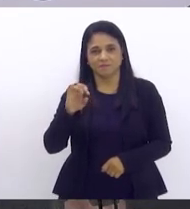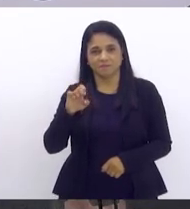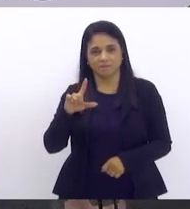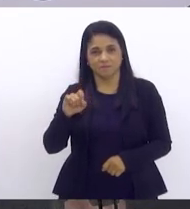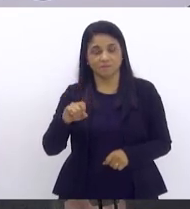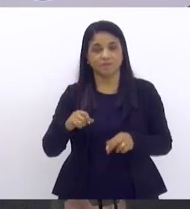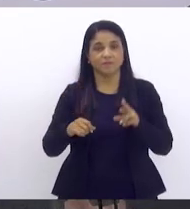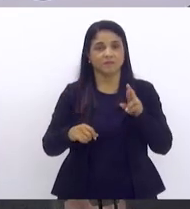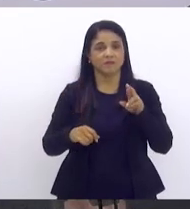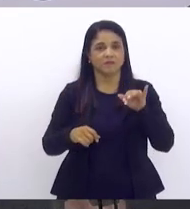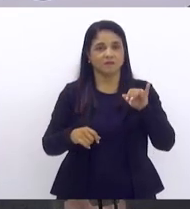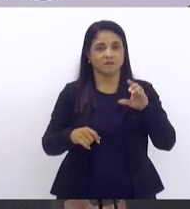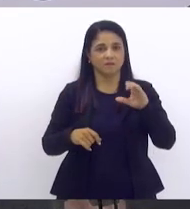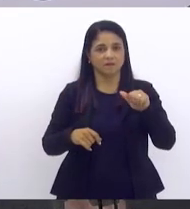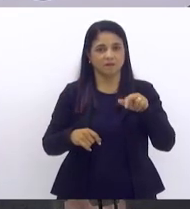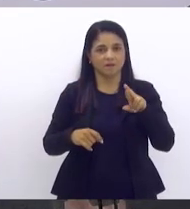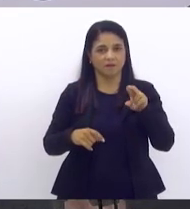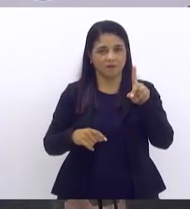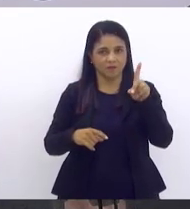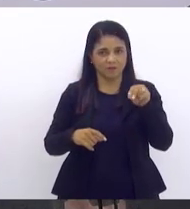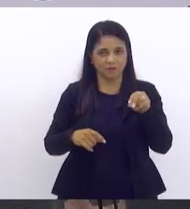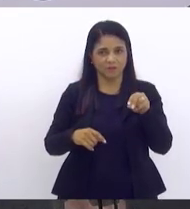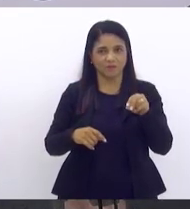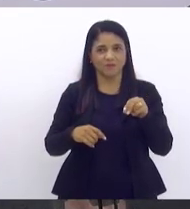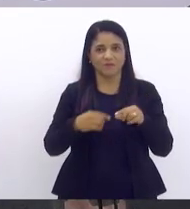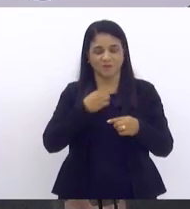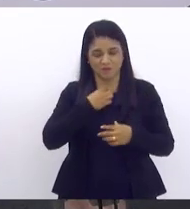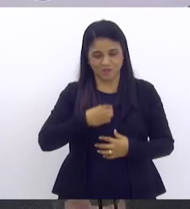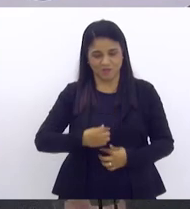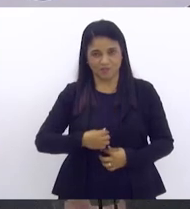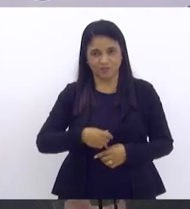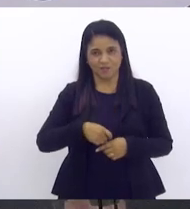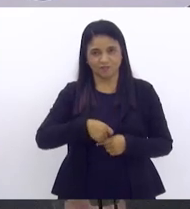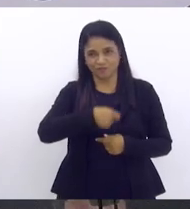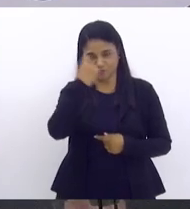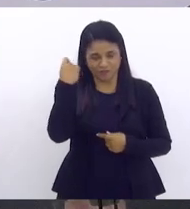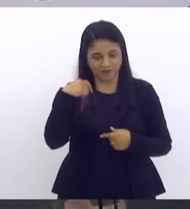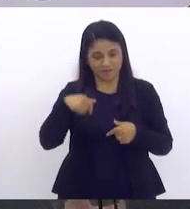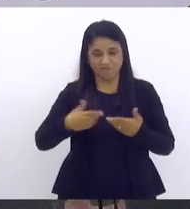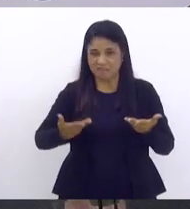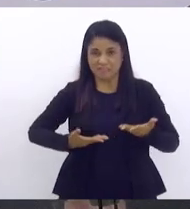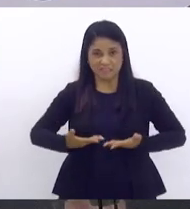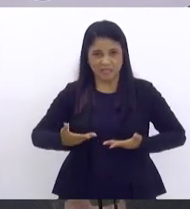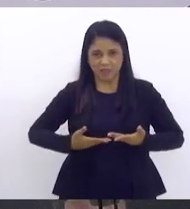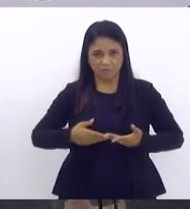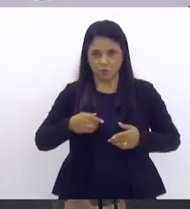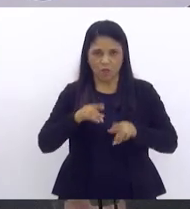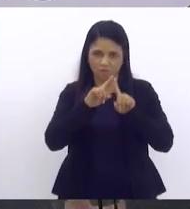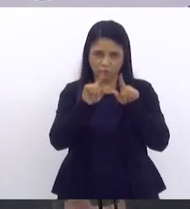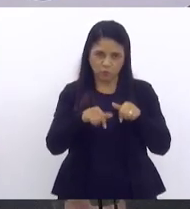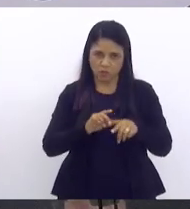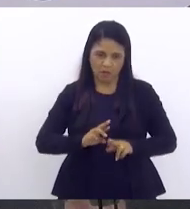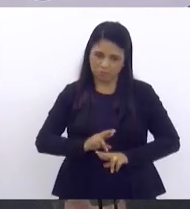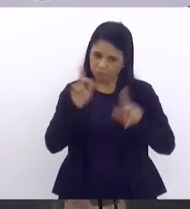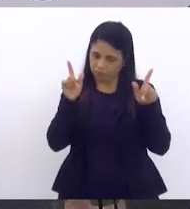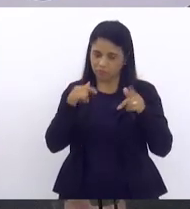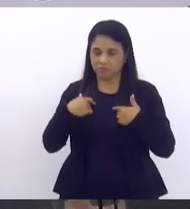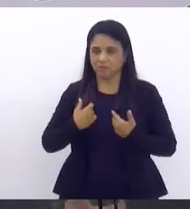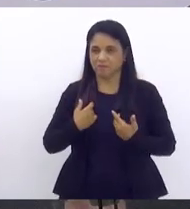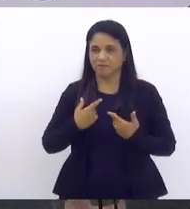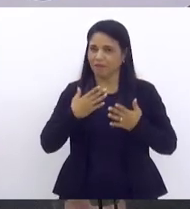Tira o crachá, Ricardo, por favor. Não precisa do crachá agora, não. Aqui você é servo, meu filho, não é funcionário. Relaxa.